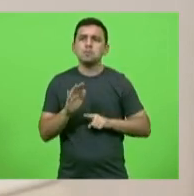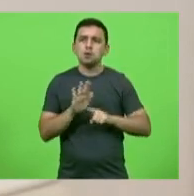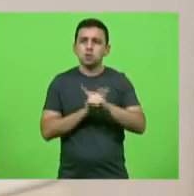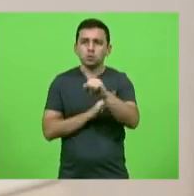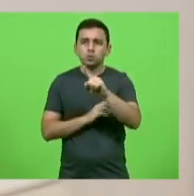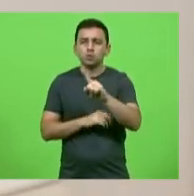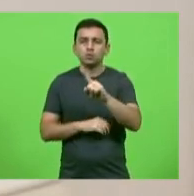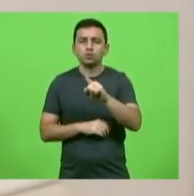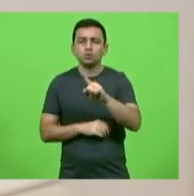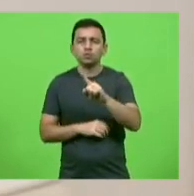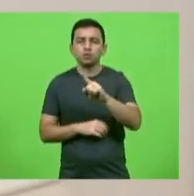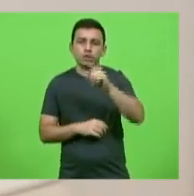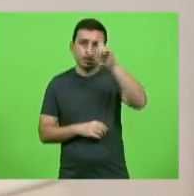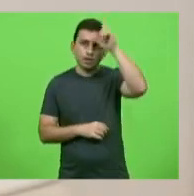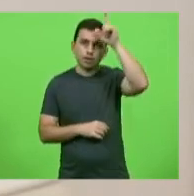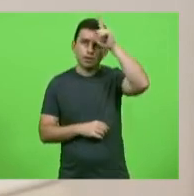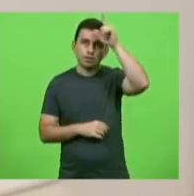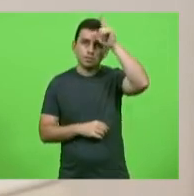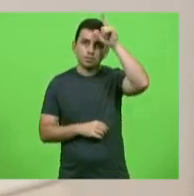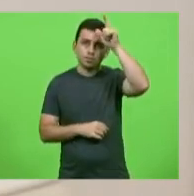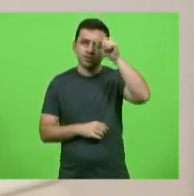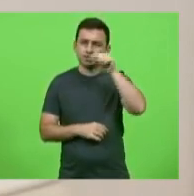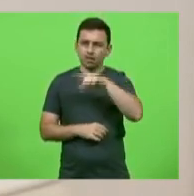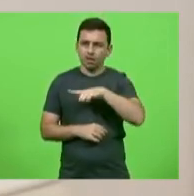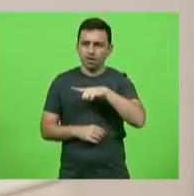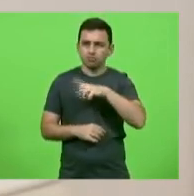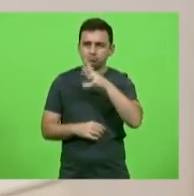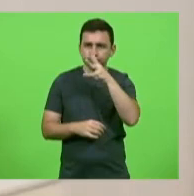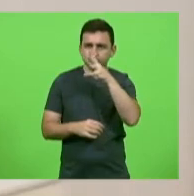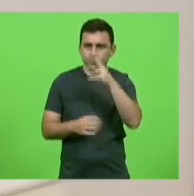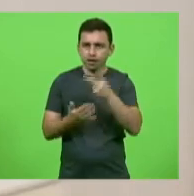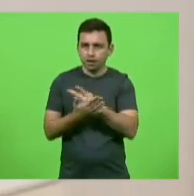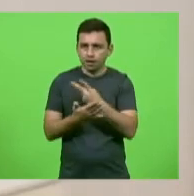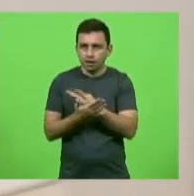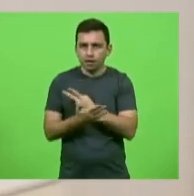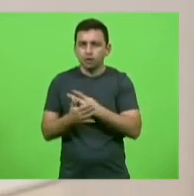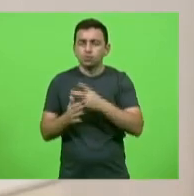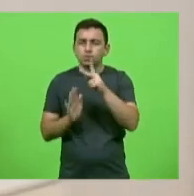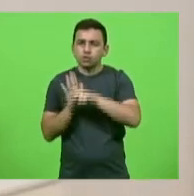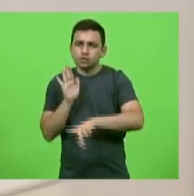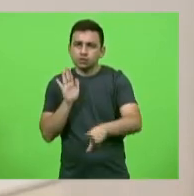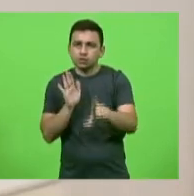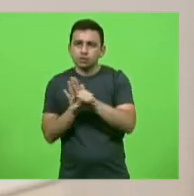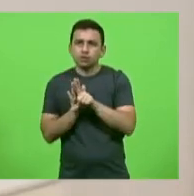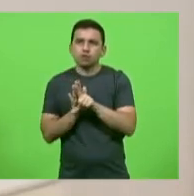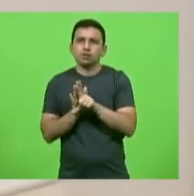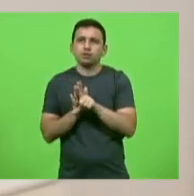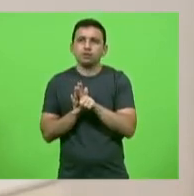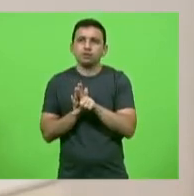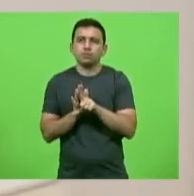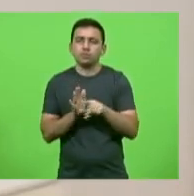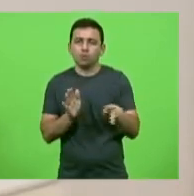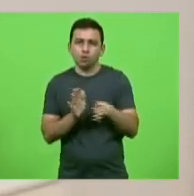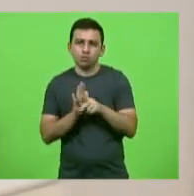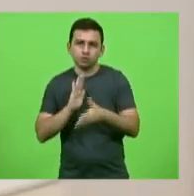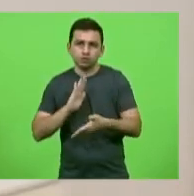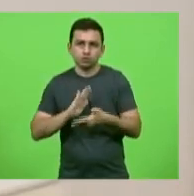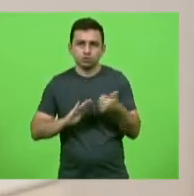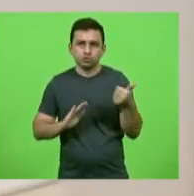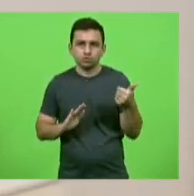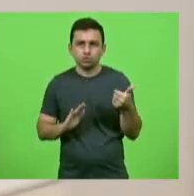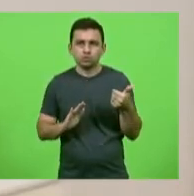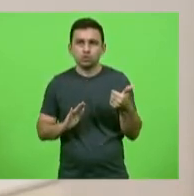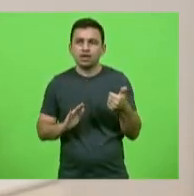estadual Sargento Lima acerca de algum equívoco nesse projeto de lei que tivesse implicado na sua retirada,